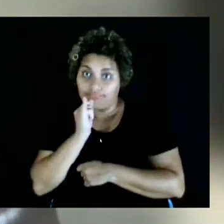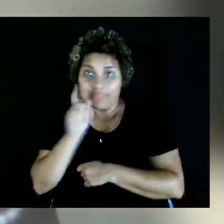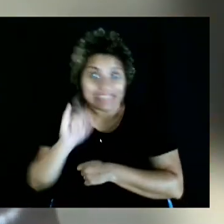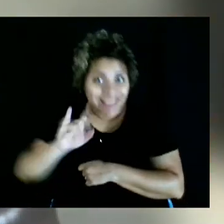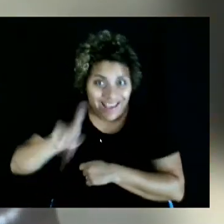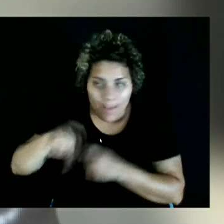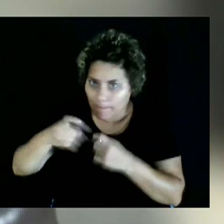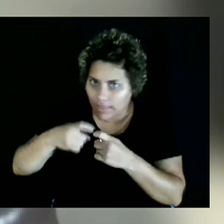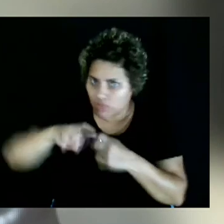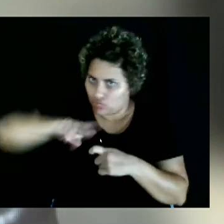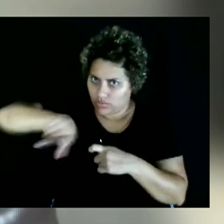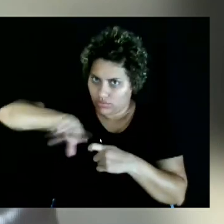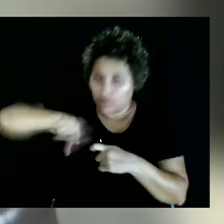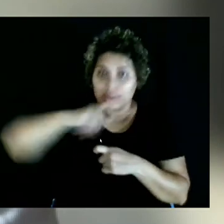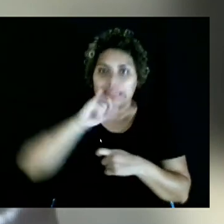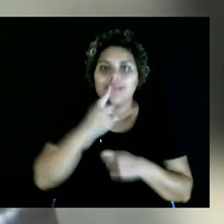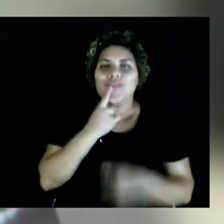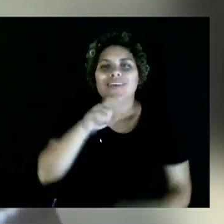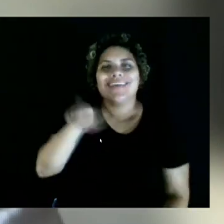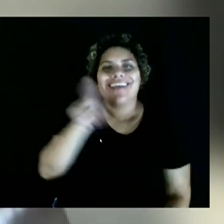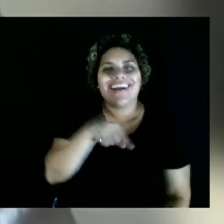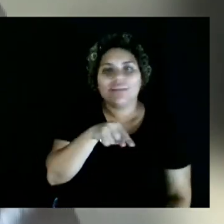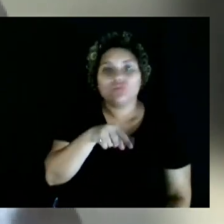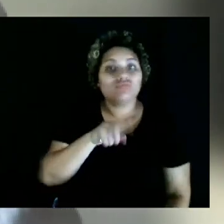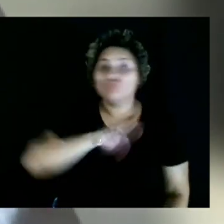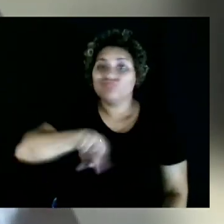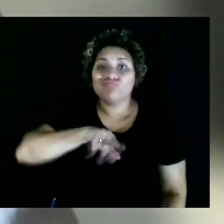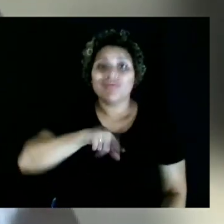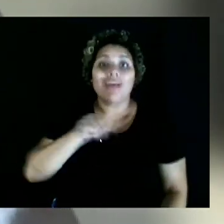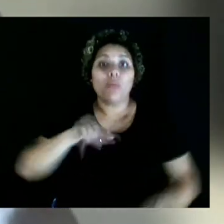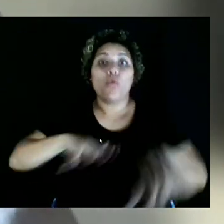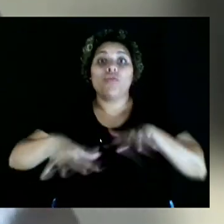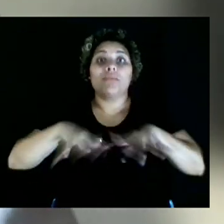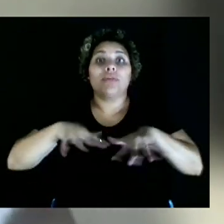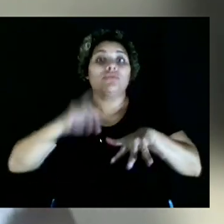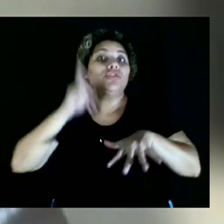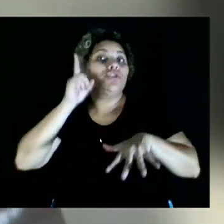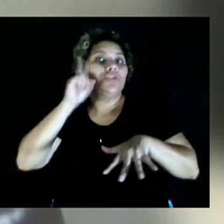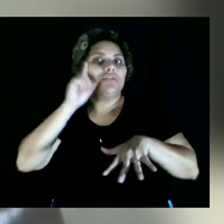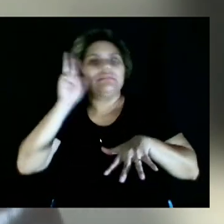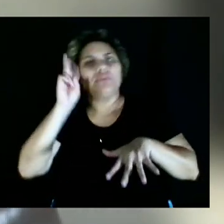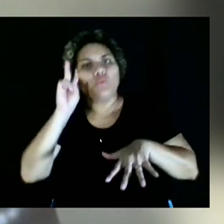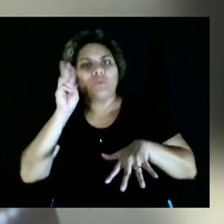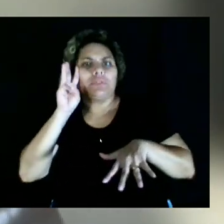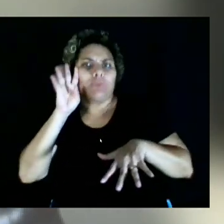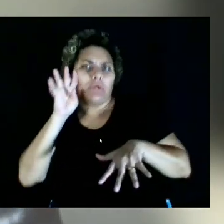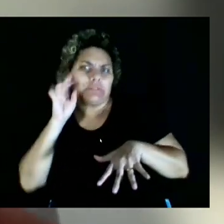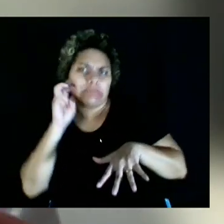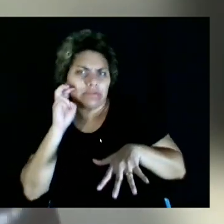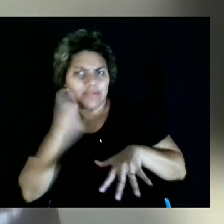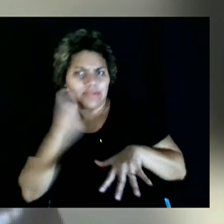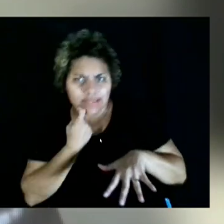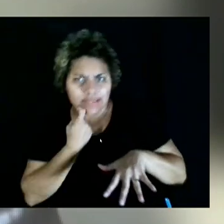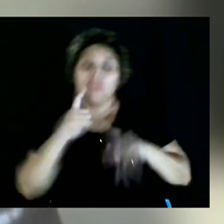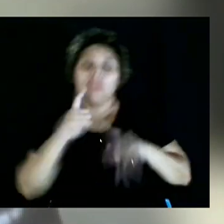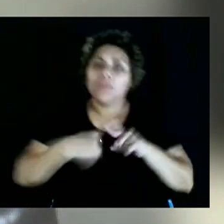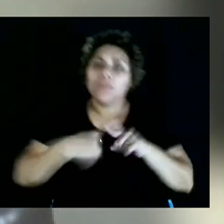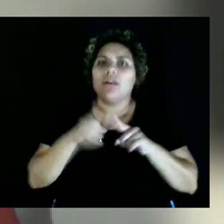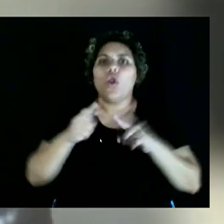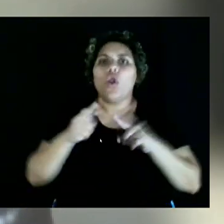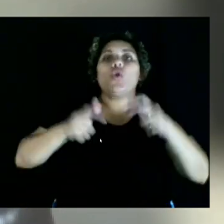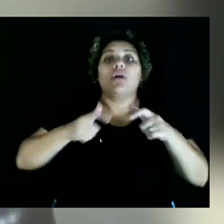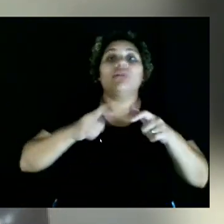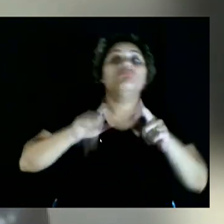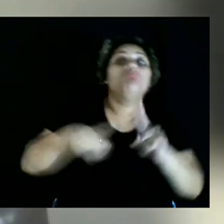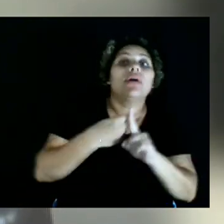feriados. Então eles movimentam a cidade em dias de semana e eles lotam a cidade e o impacto se dá em bares, restaurantes, farmácias,